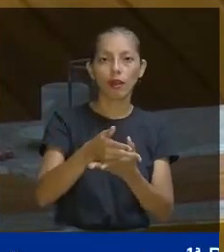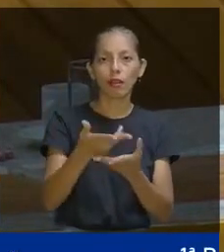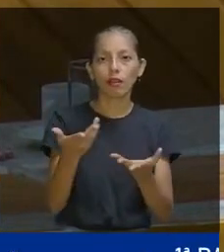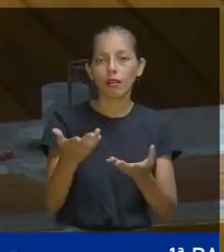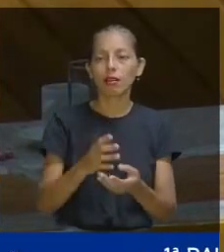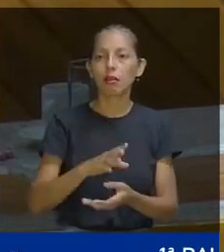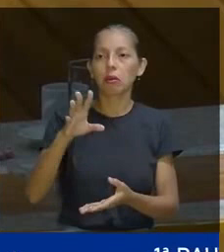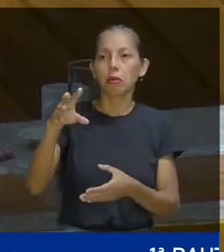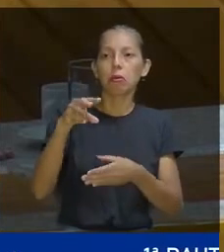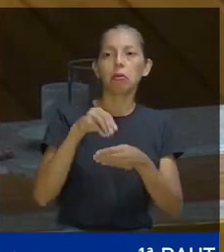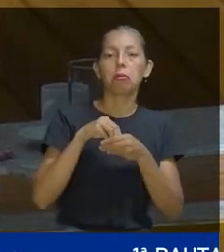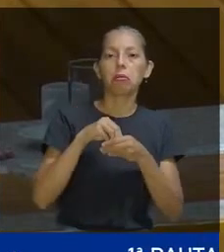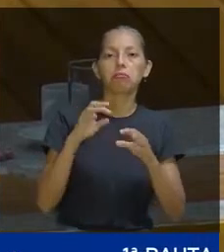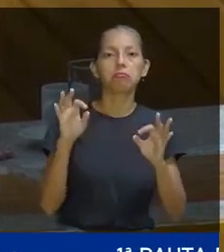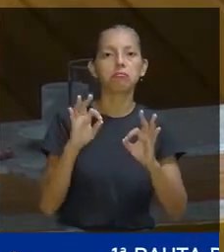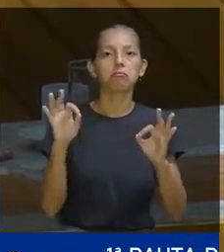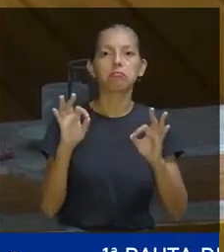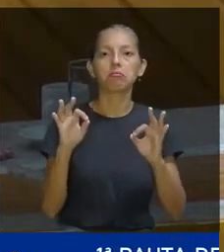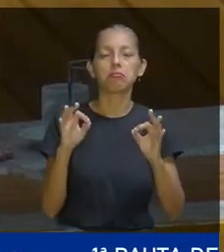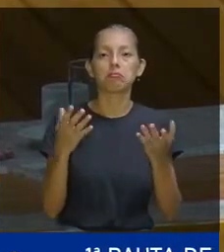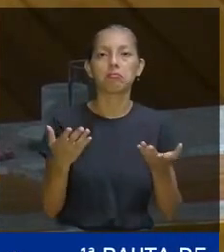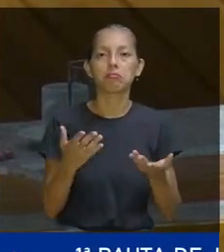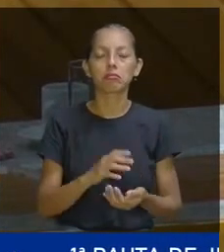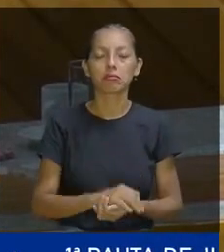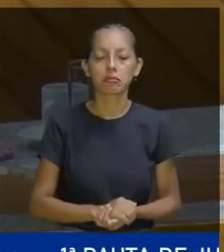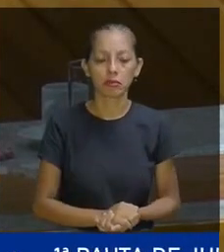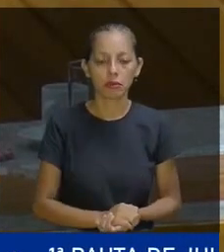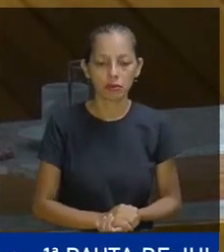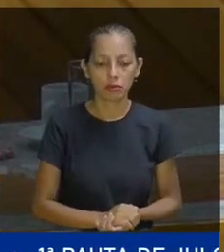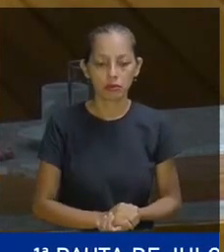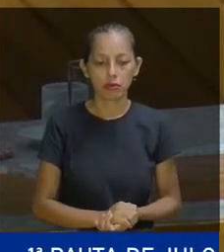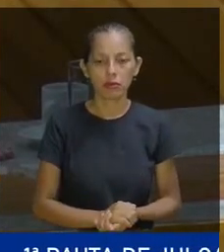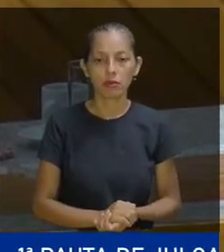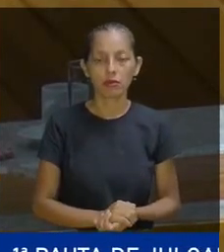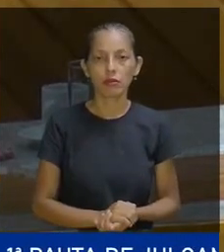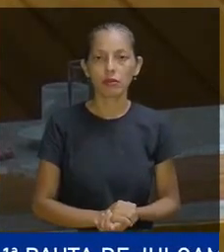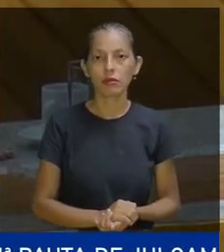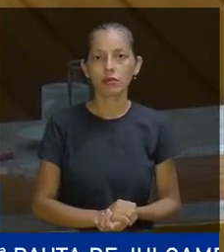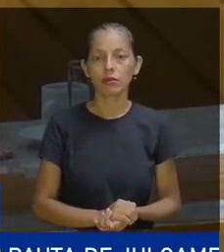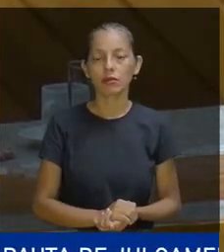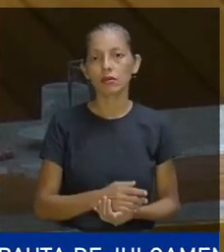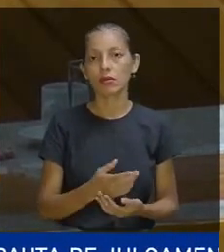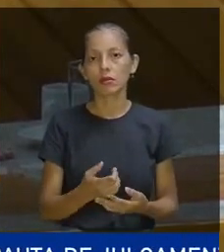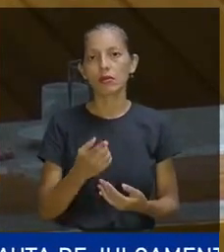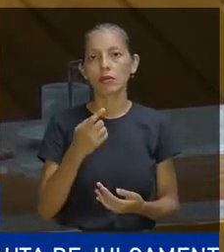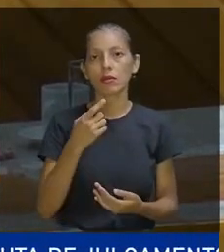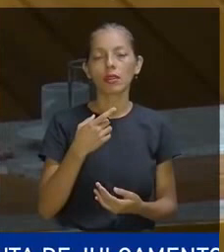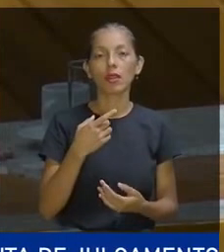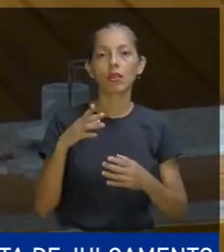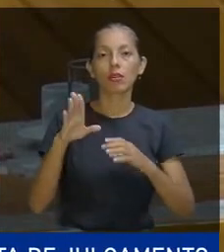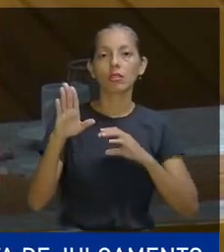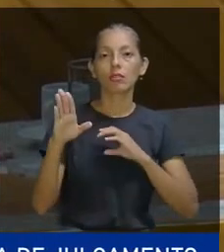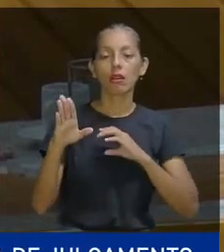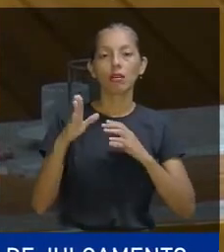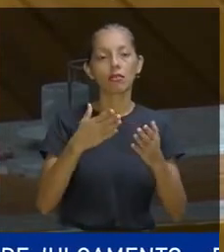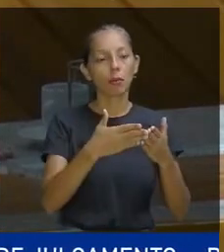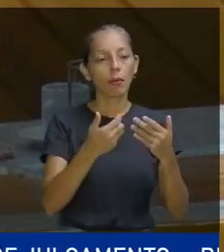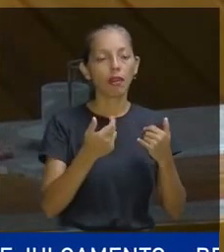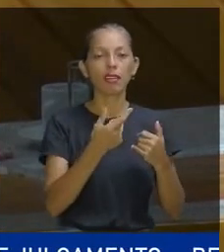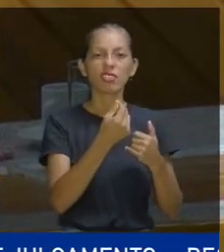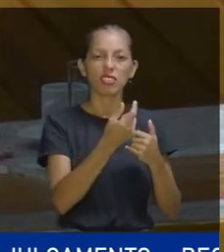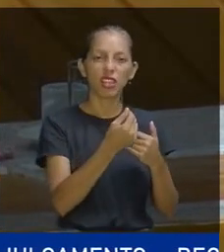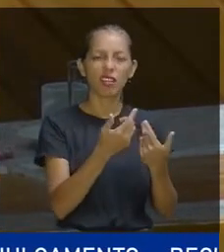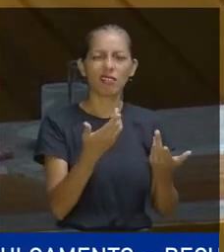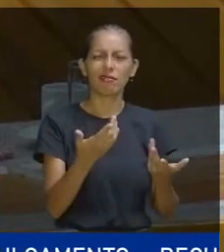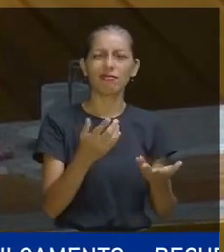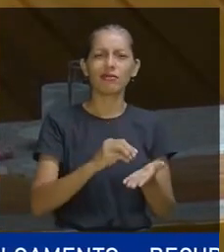registro de que o então magistrado tenha estado presente lá, pedindo dinheiro para o doutor promotor de justiça.